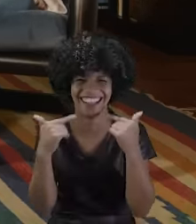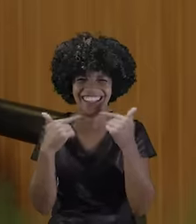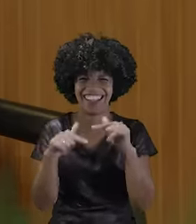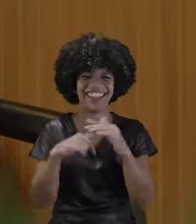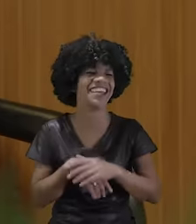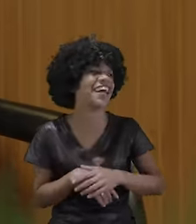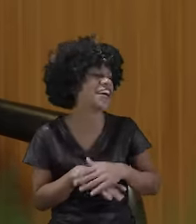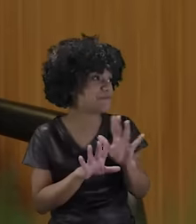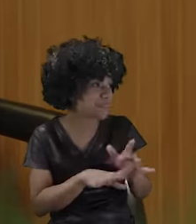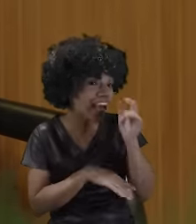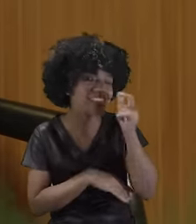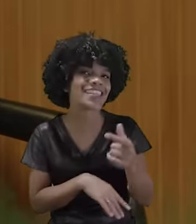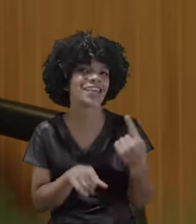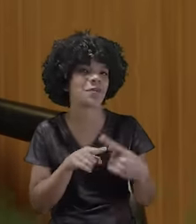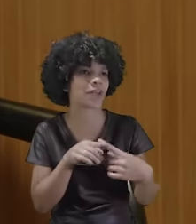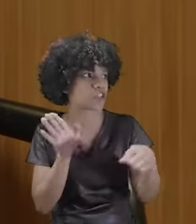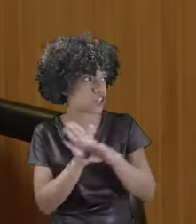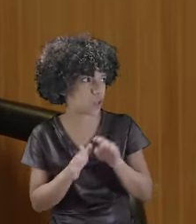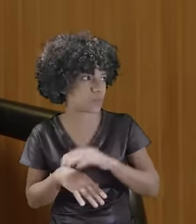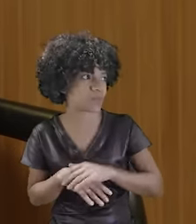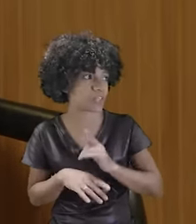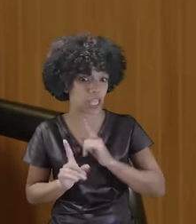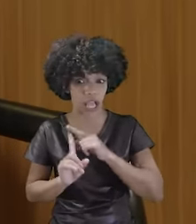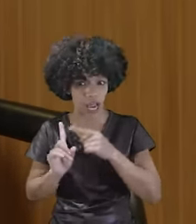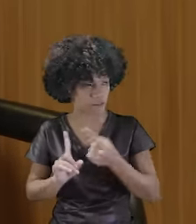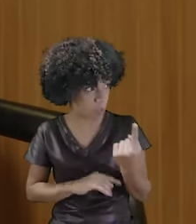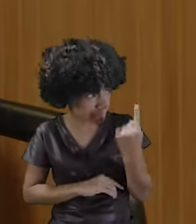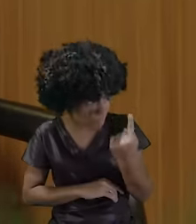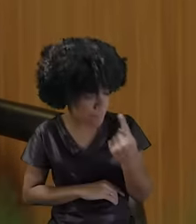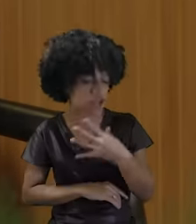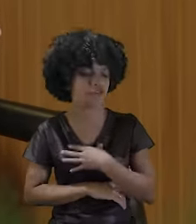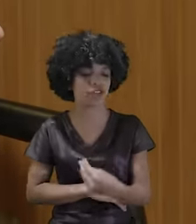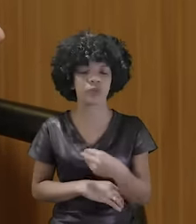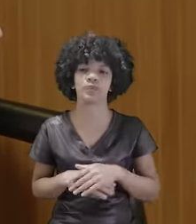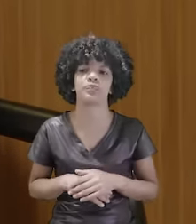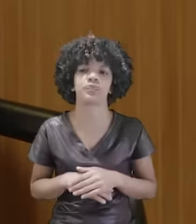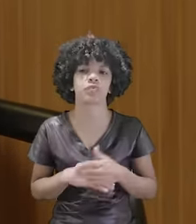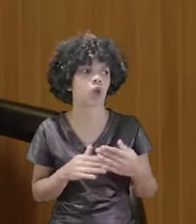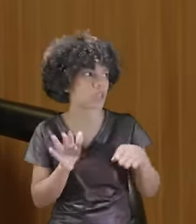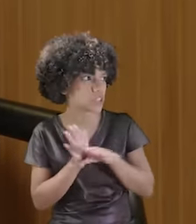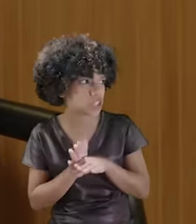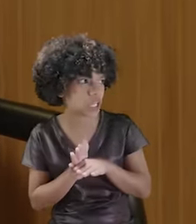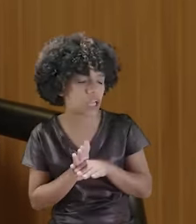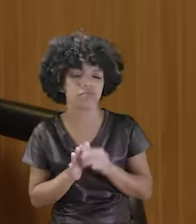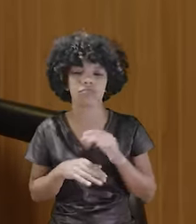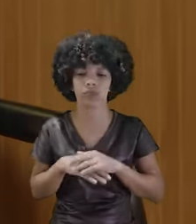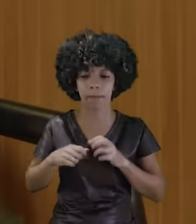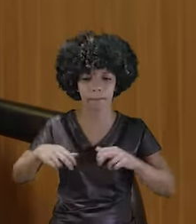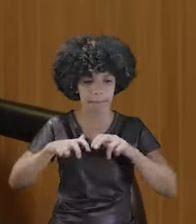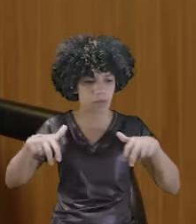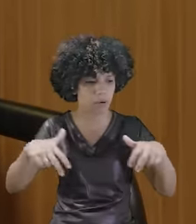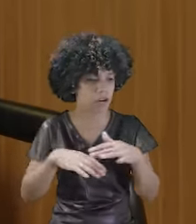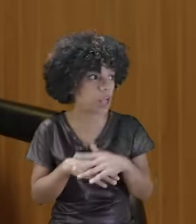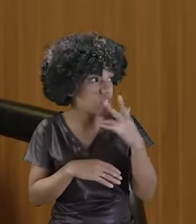é engraçado que cheguei lá tava grávida no meu primeiro filho eu tava como grávida aí quando eu entrei no meio do povo